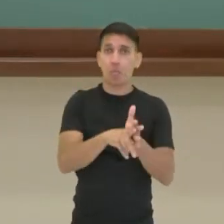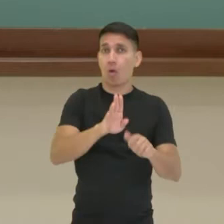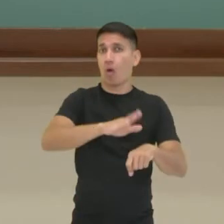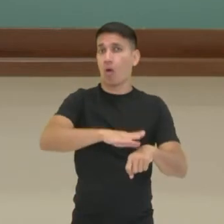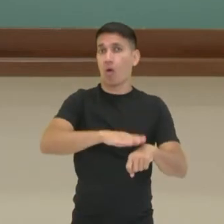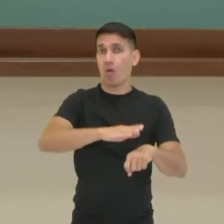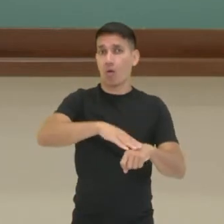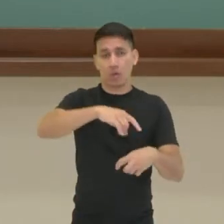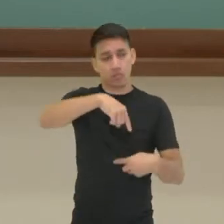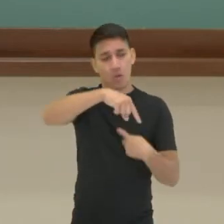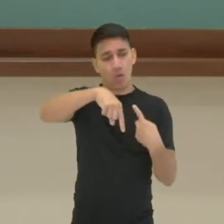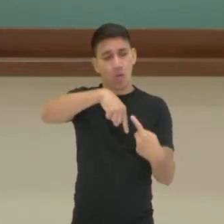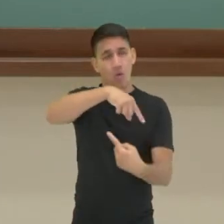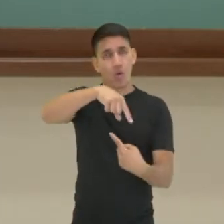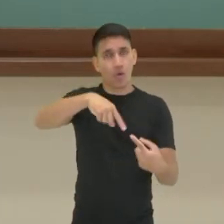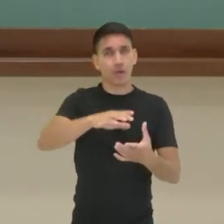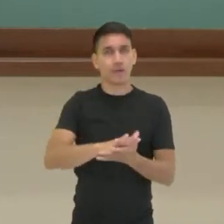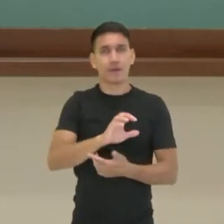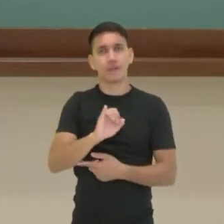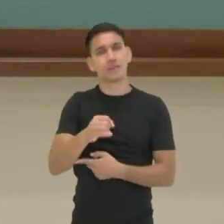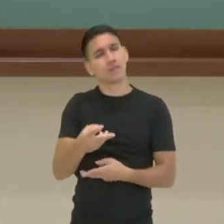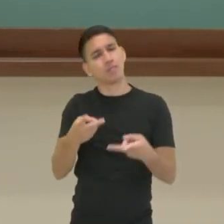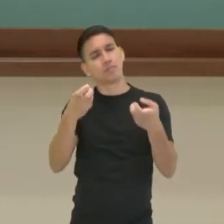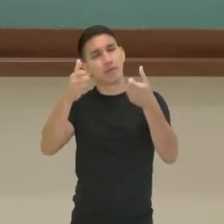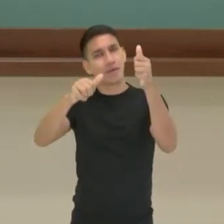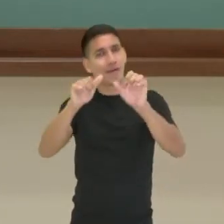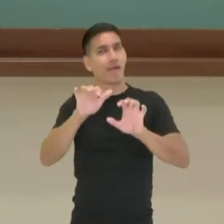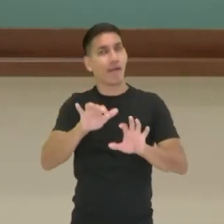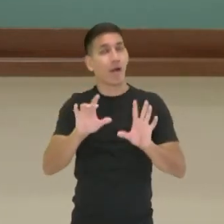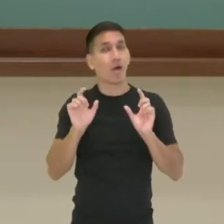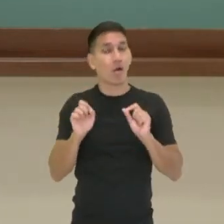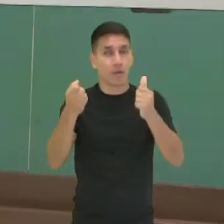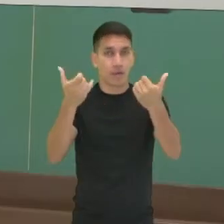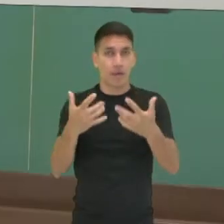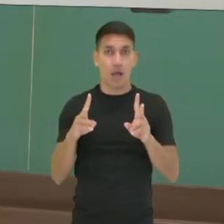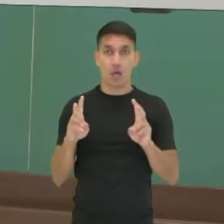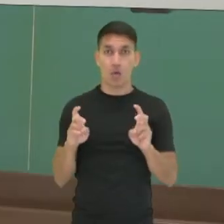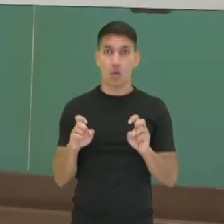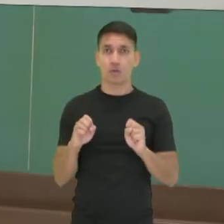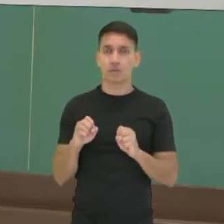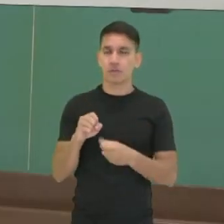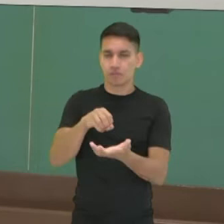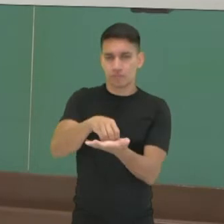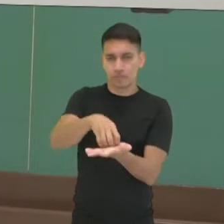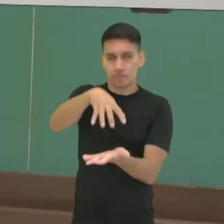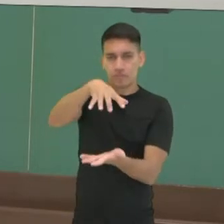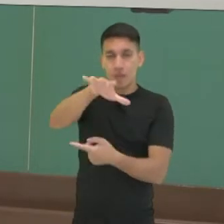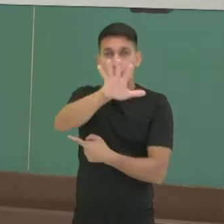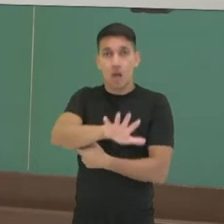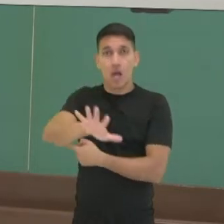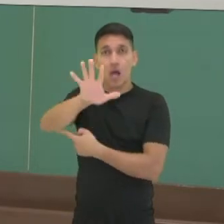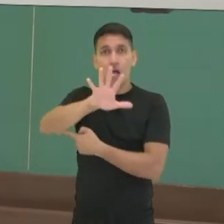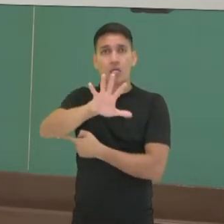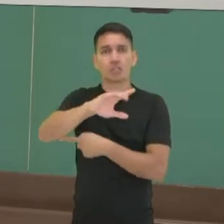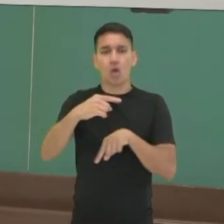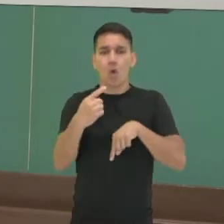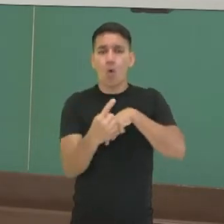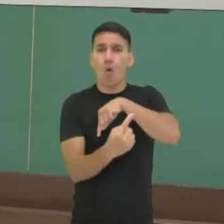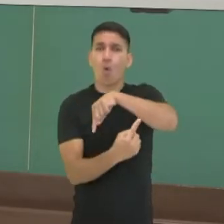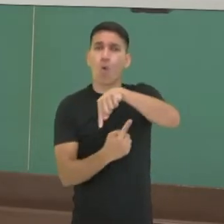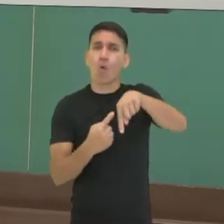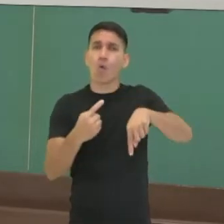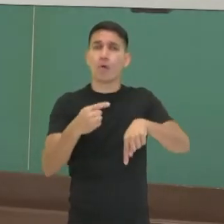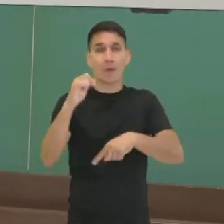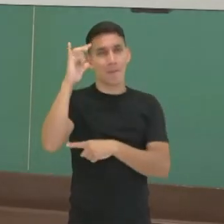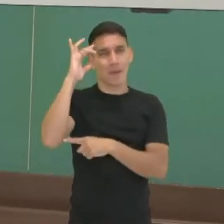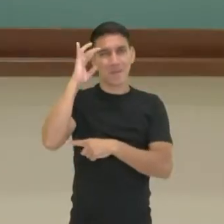eixo. Se nós falarmos agora sobre figuras geométricas rodando, pensa na